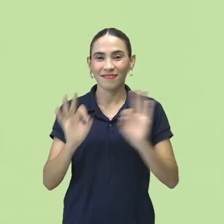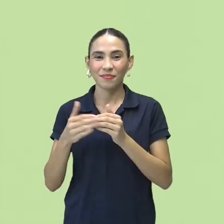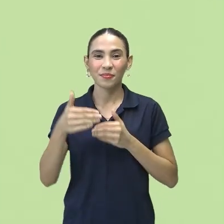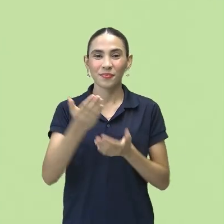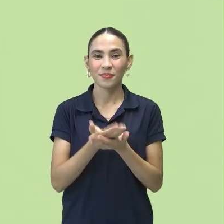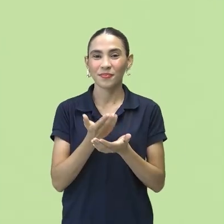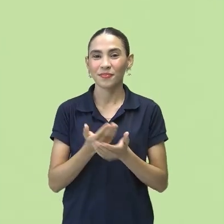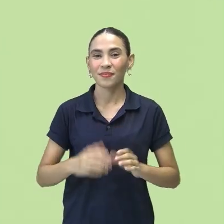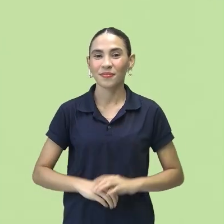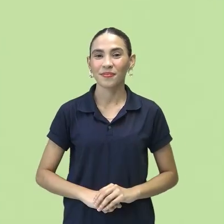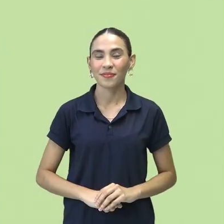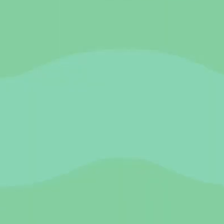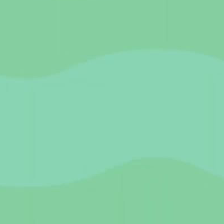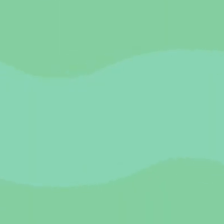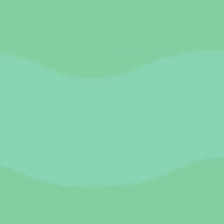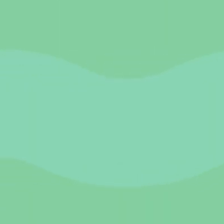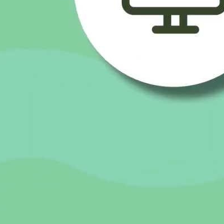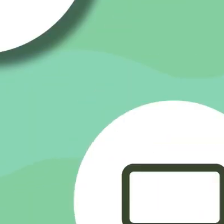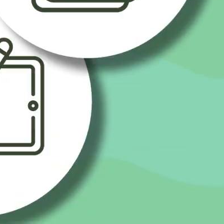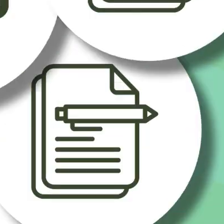vamos começar?